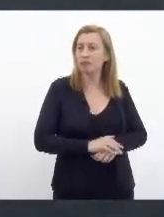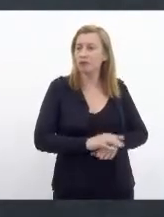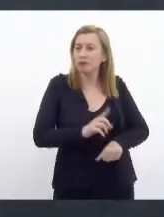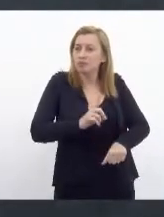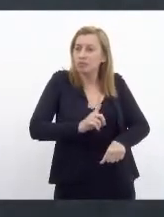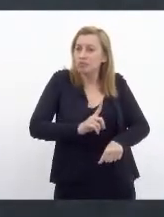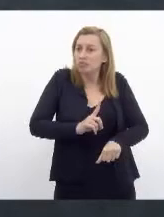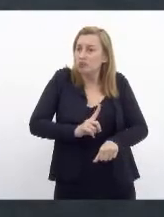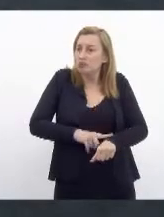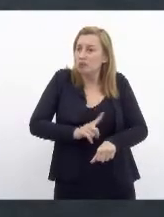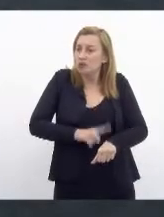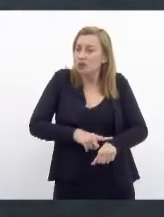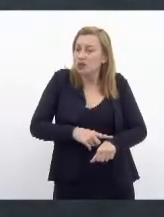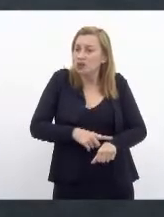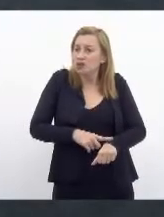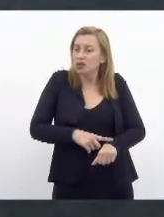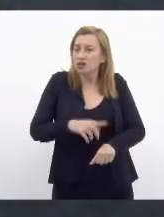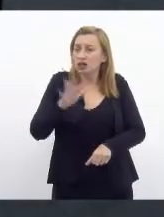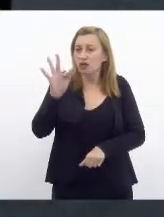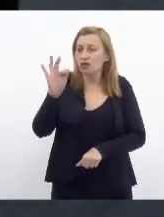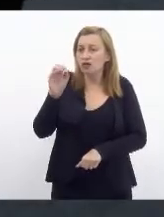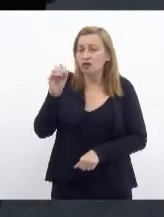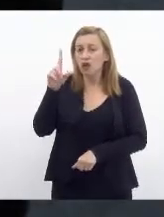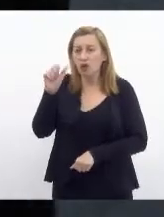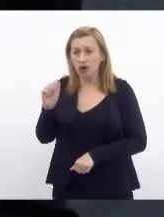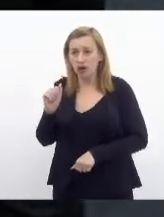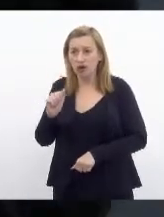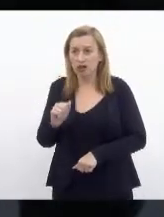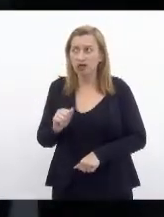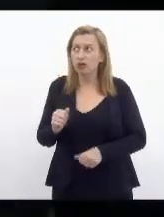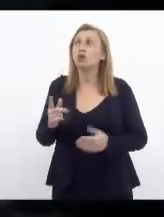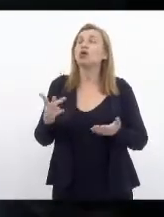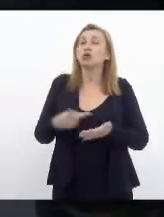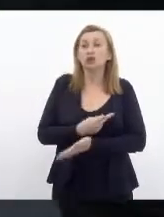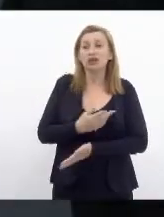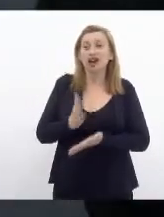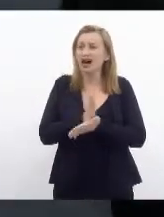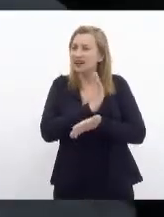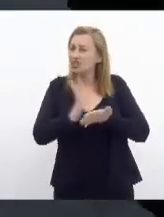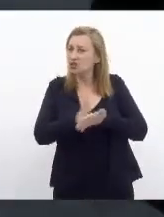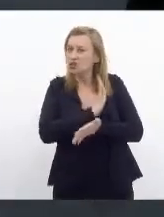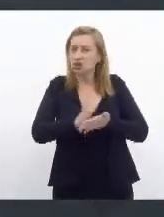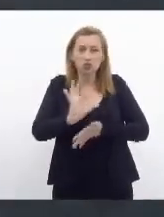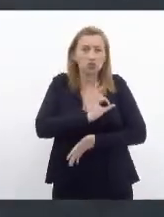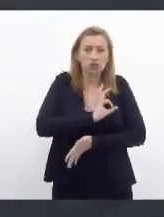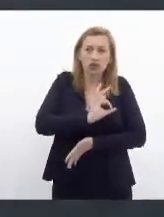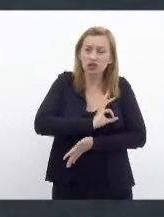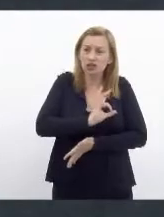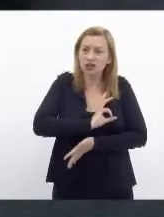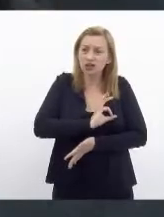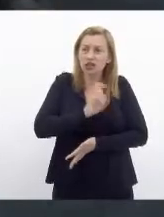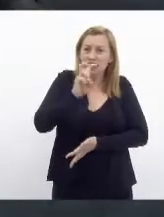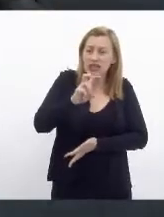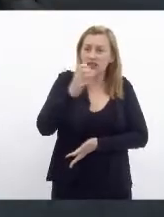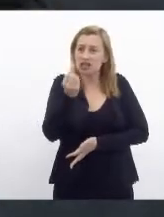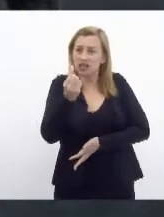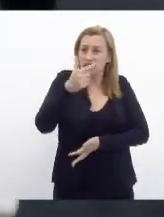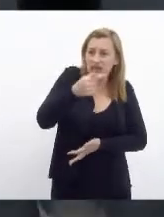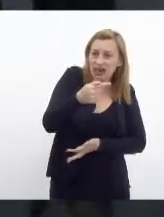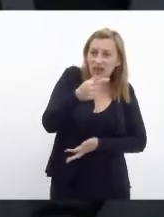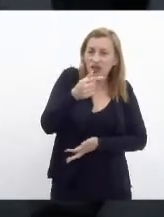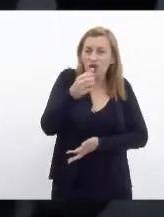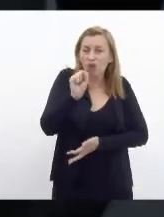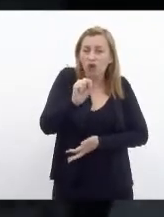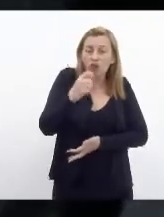é convocado em sua folga. E nós sabemos o que acontece lá. Muitas das vezes os policiais passam 5, 6, 7,